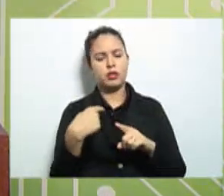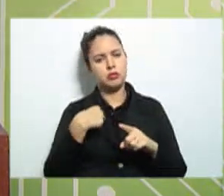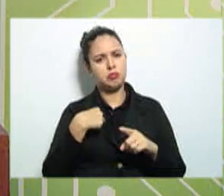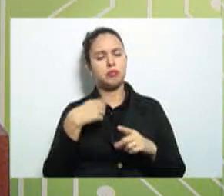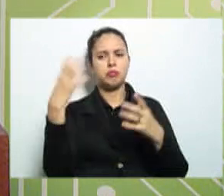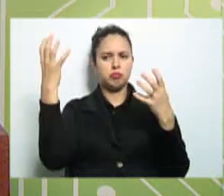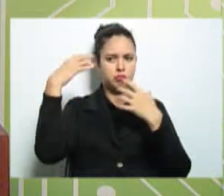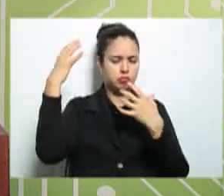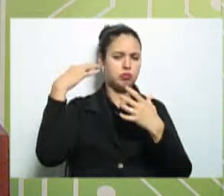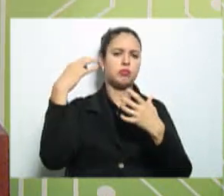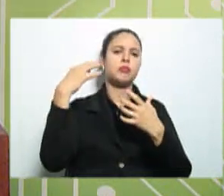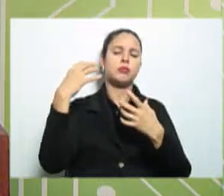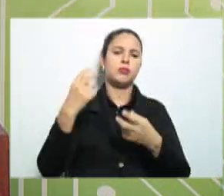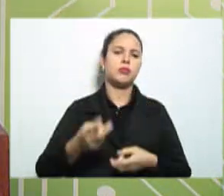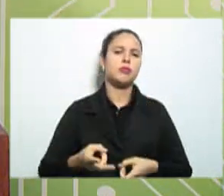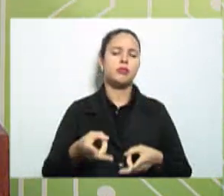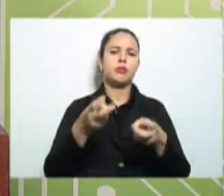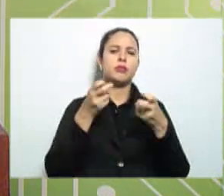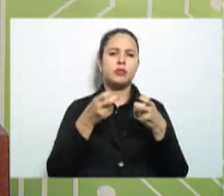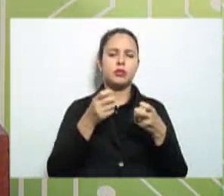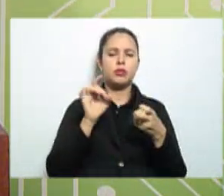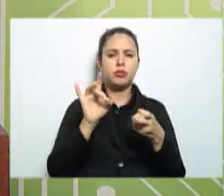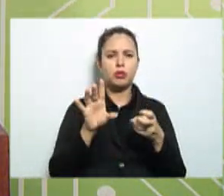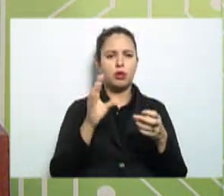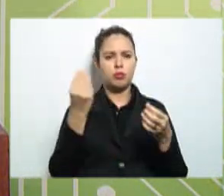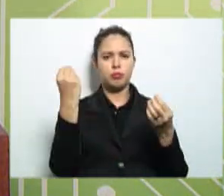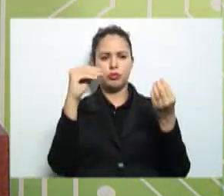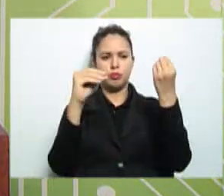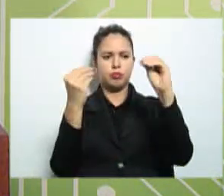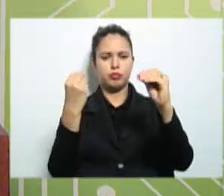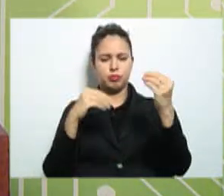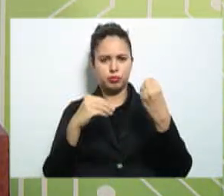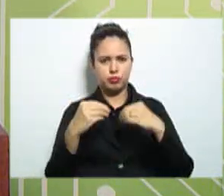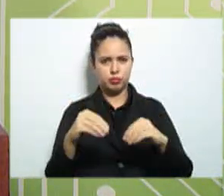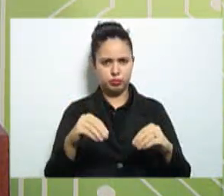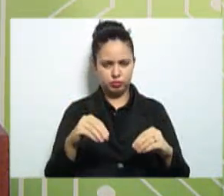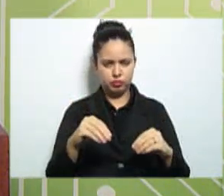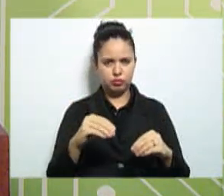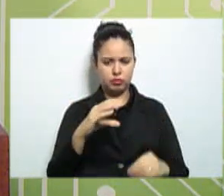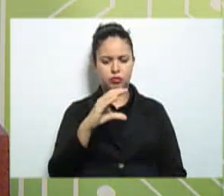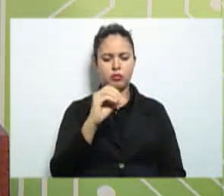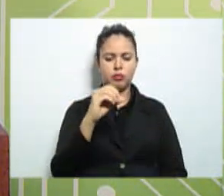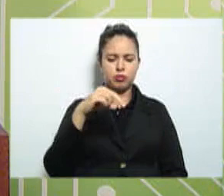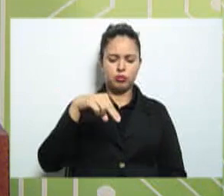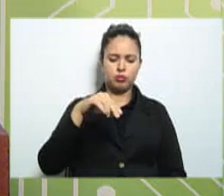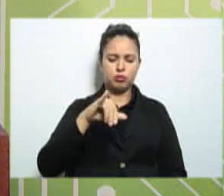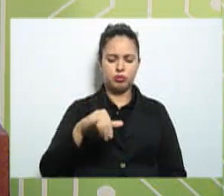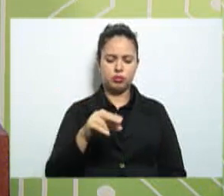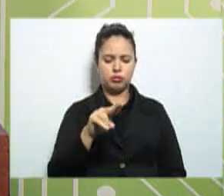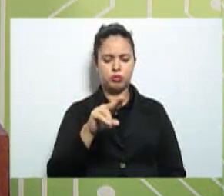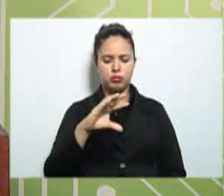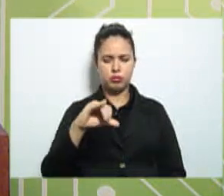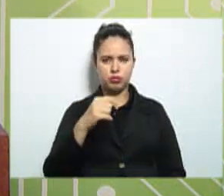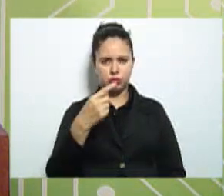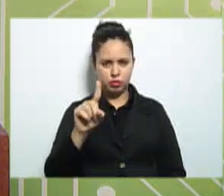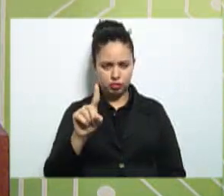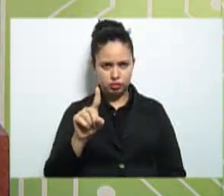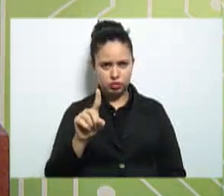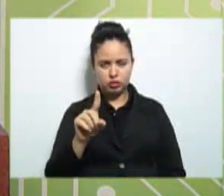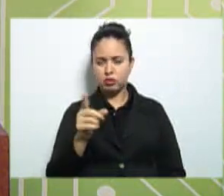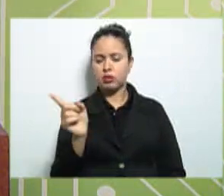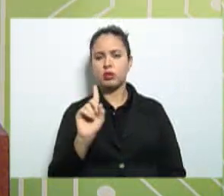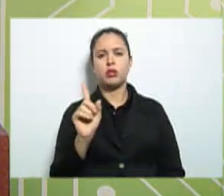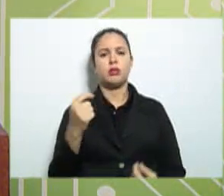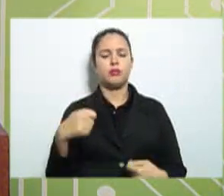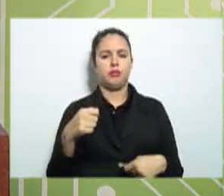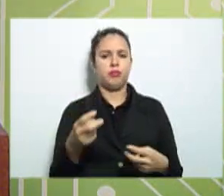Então, sempre perceber. Não é simplesmente colocando as conjunções no texto para que ele fique coerente. Não. Eu tenho que perceber